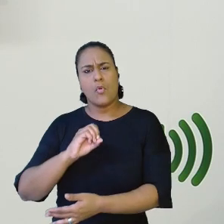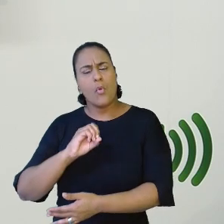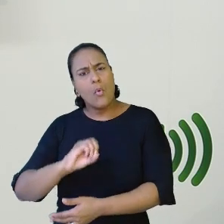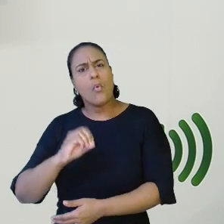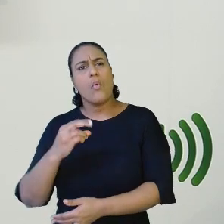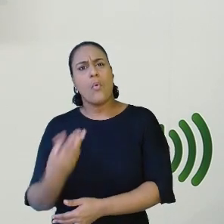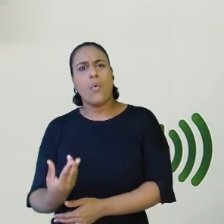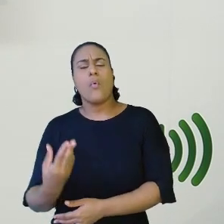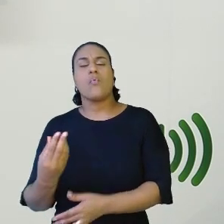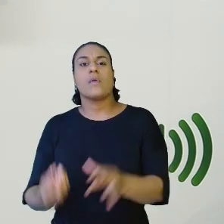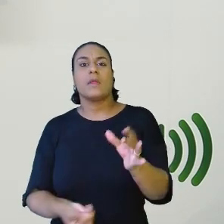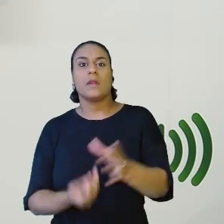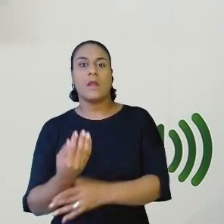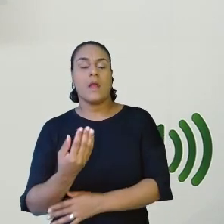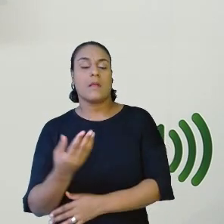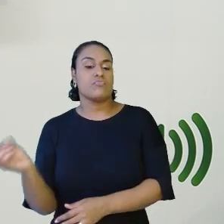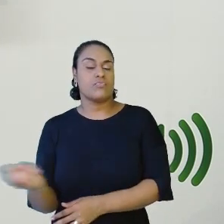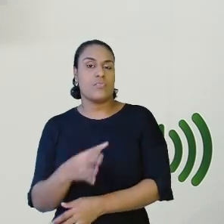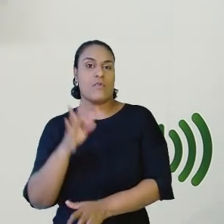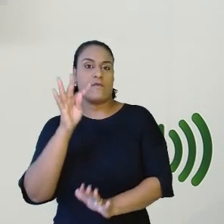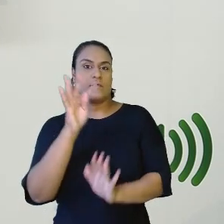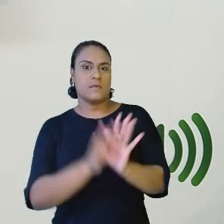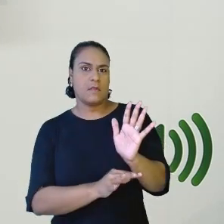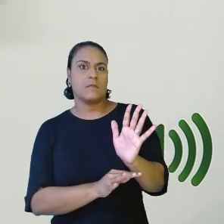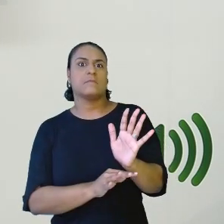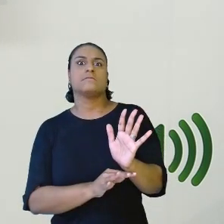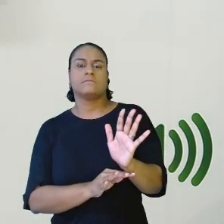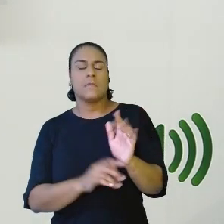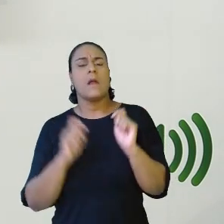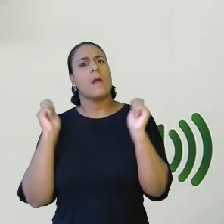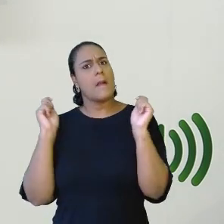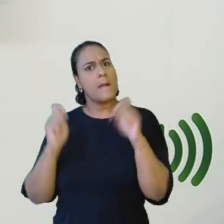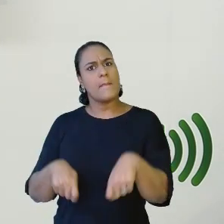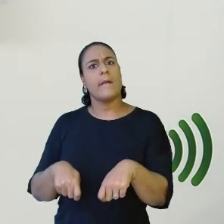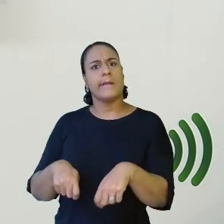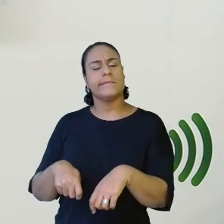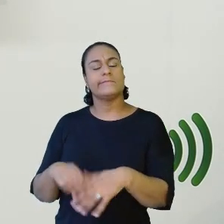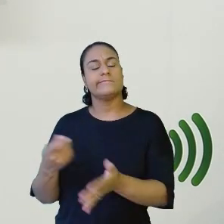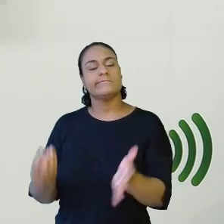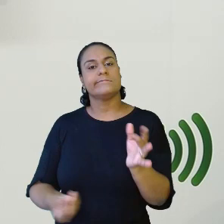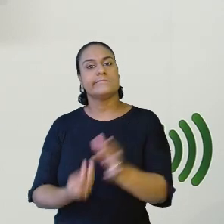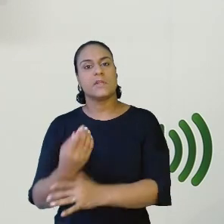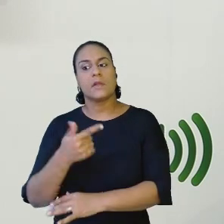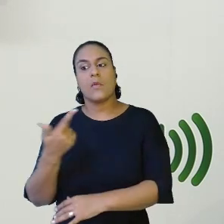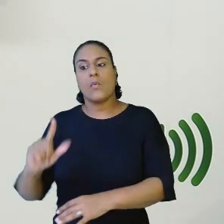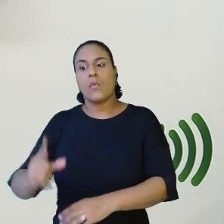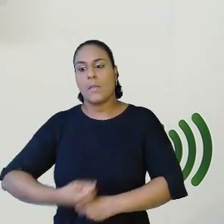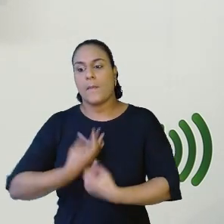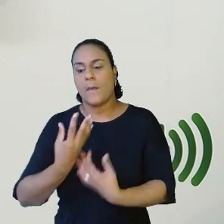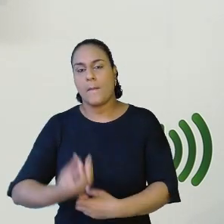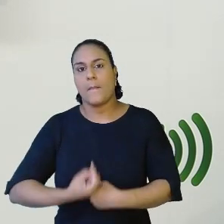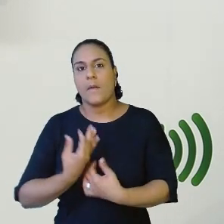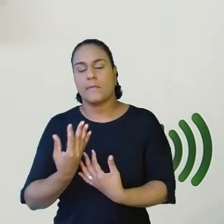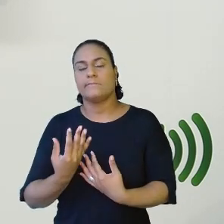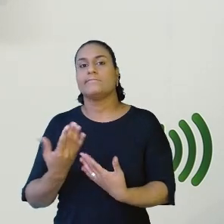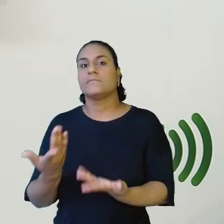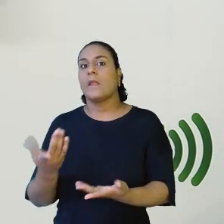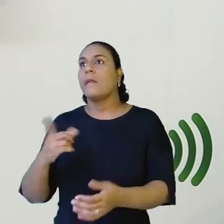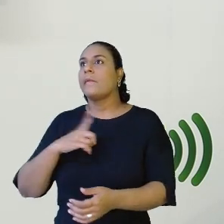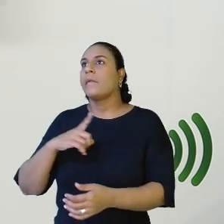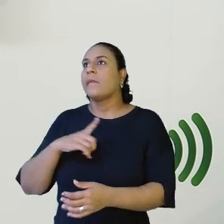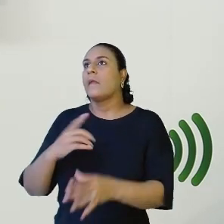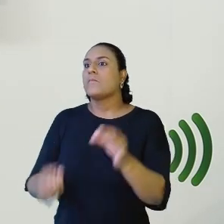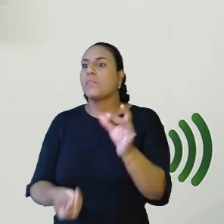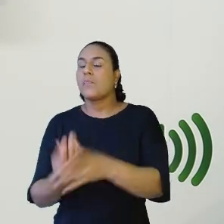textos. Em cima desse cyberpoema, eu posso criar outros poemas. E aí, a gente tem a criação livre de fazê-la